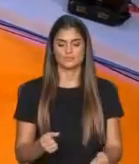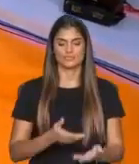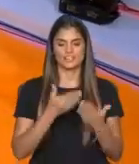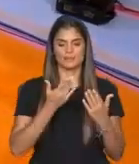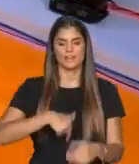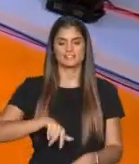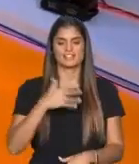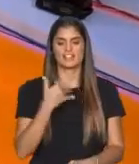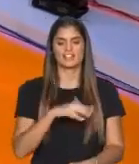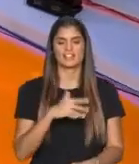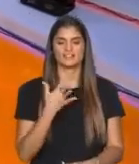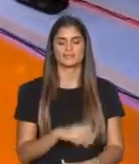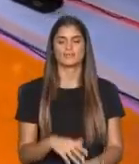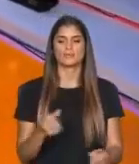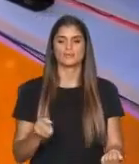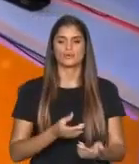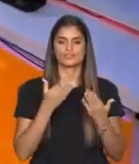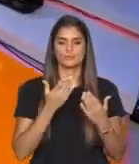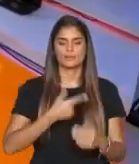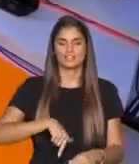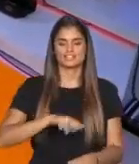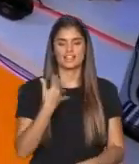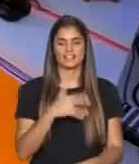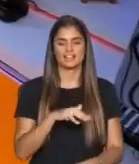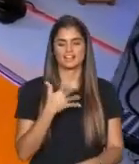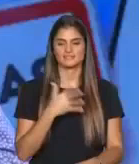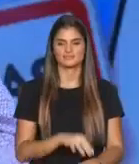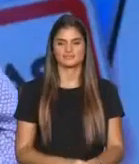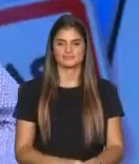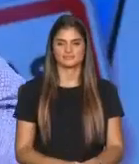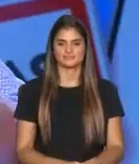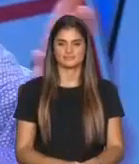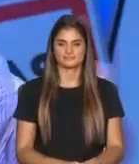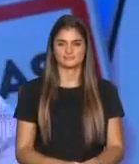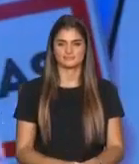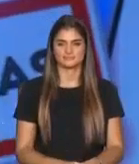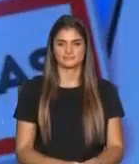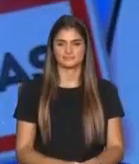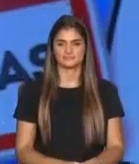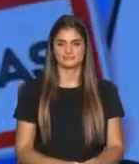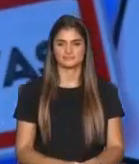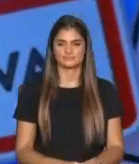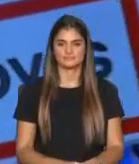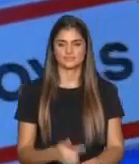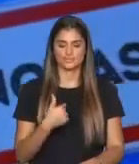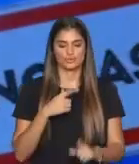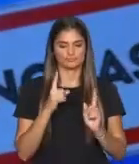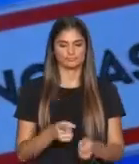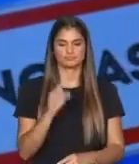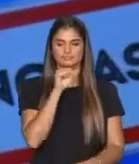praça da alegria, bom dia de praça da alegria, onde eu dei a minha entrada.